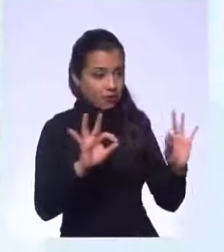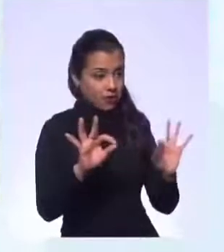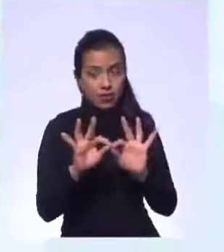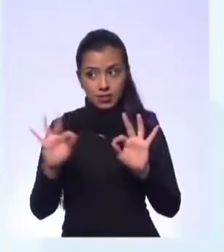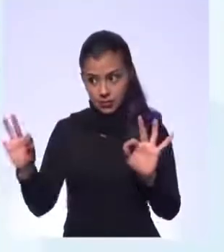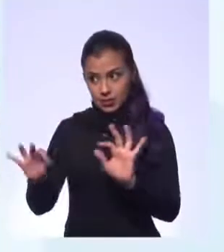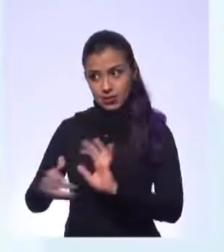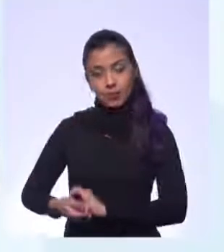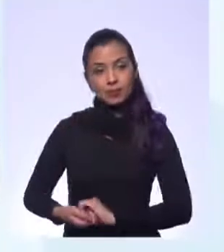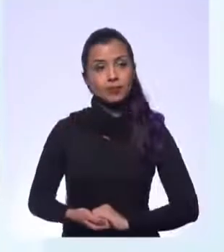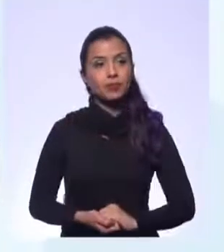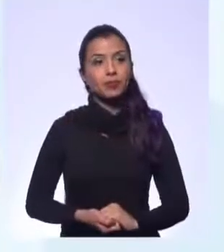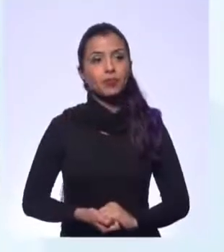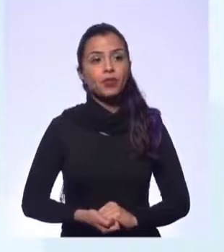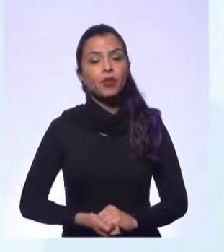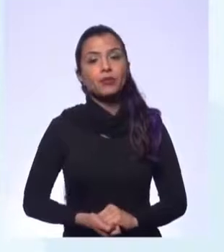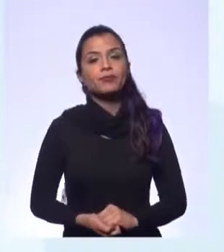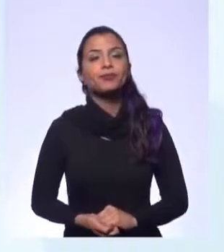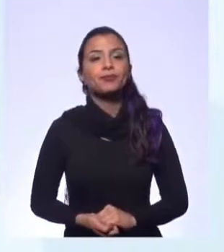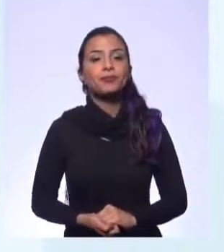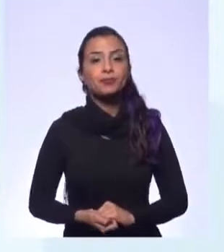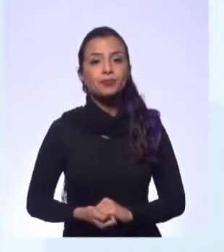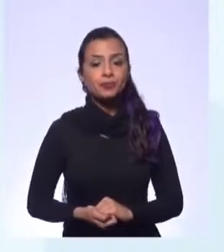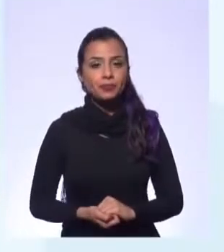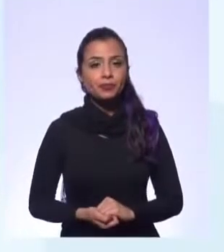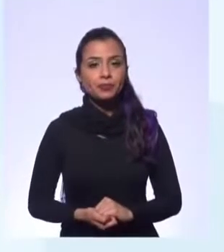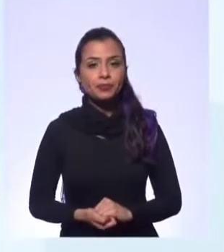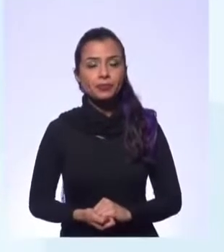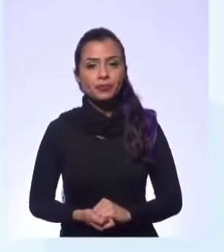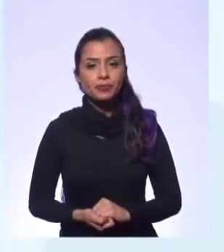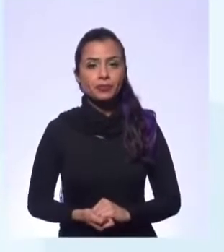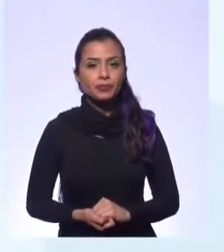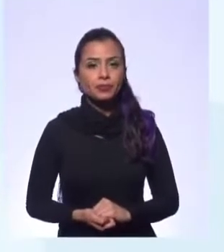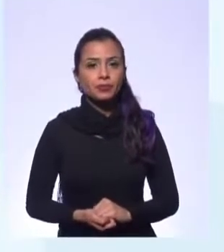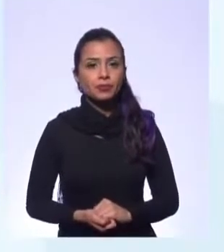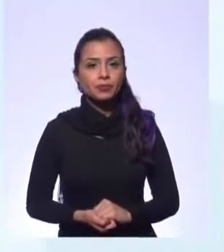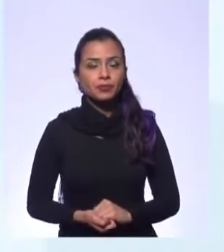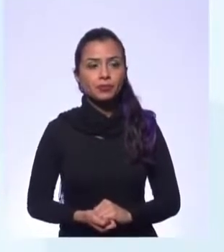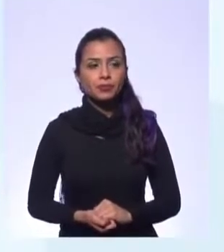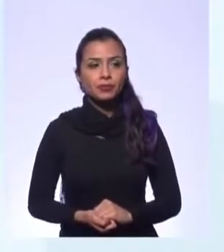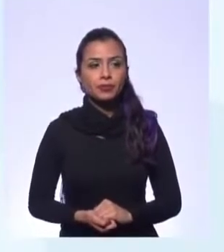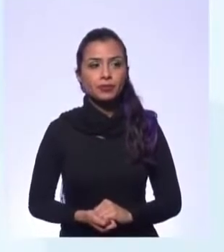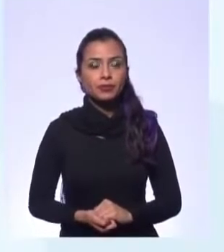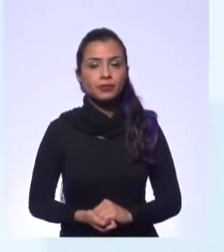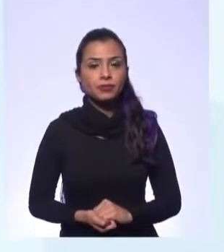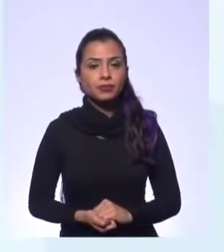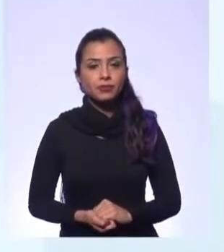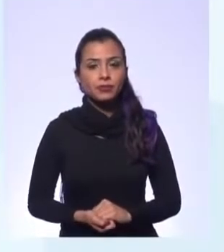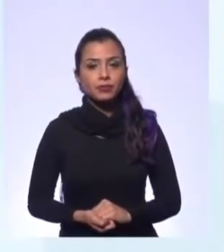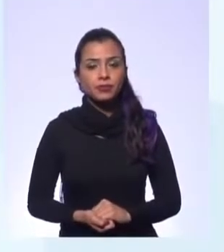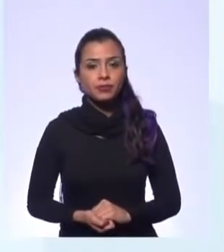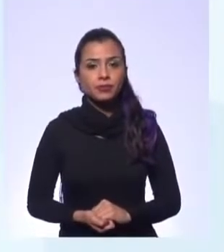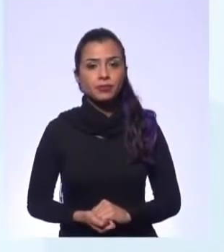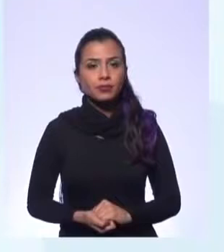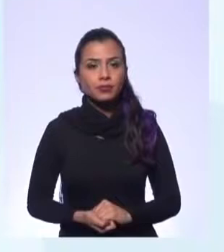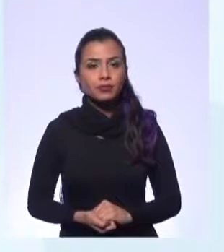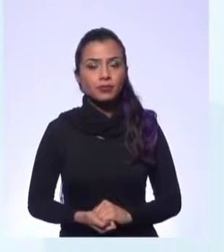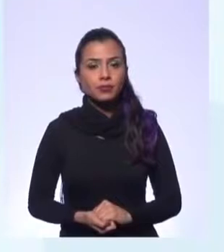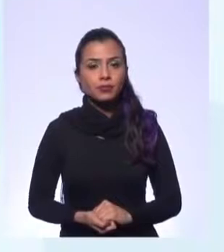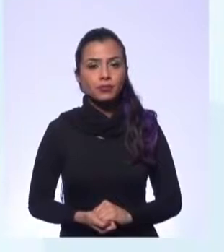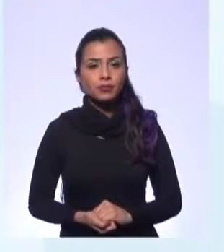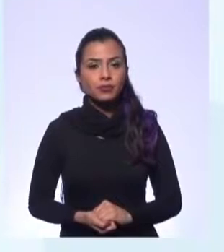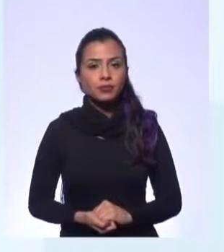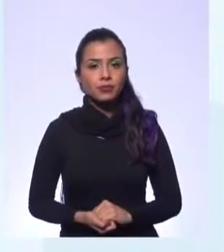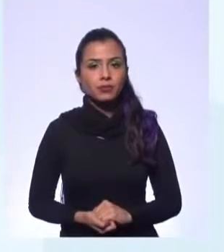Vamos lá. How climate change can affect our planet? Make animals and plant species